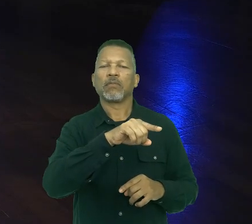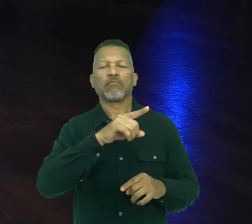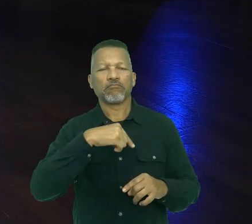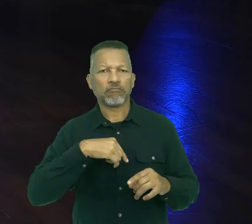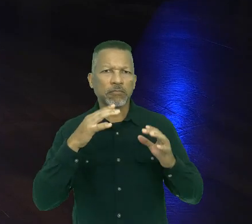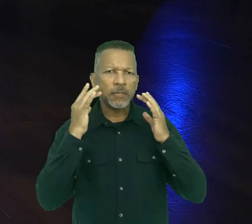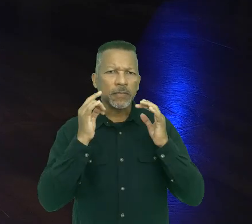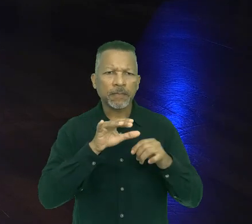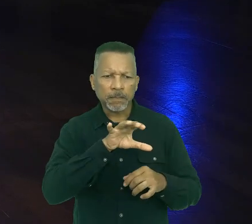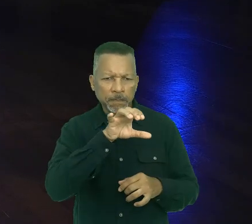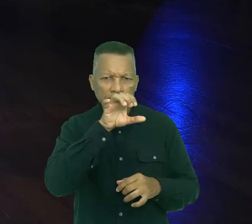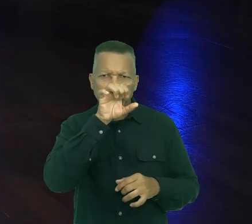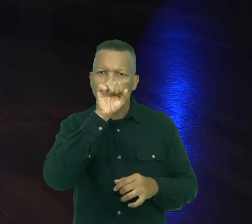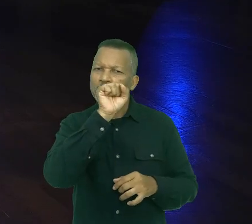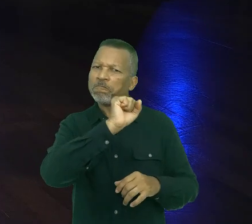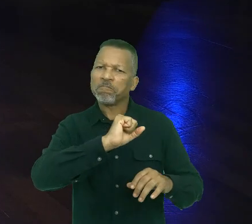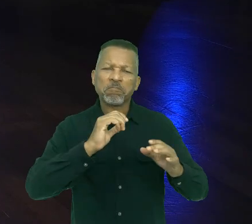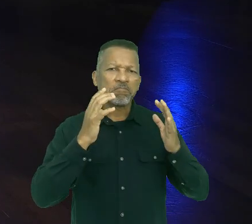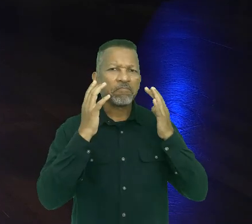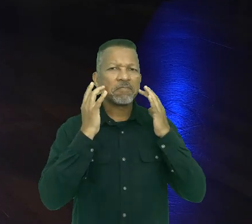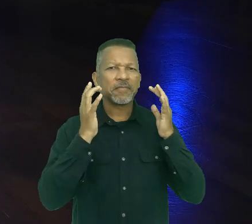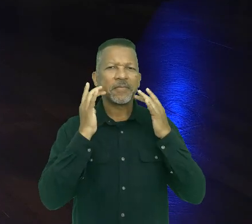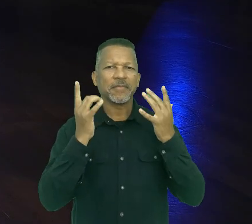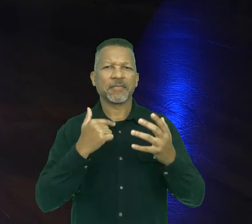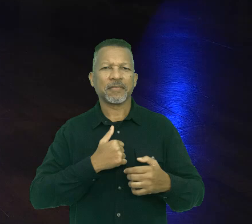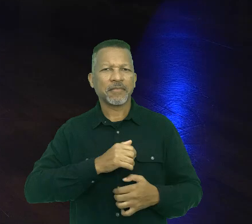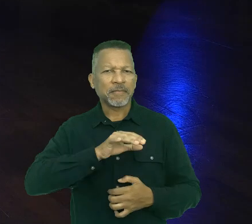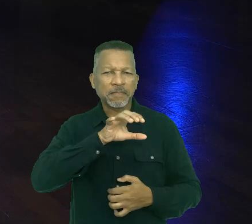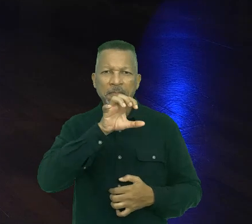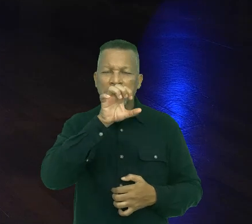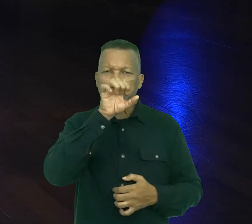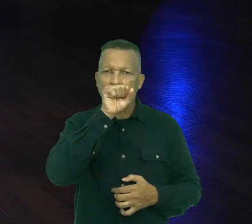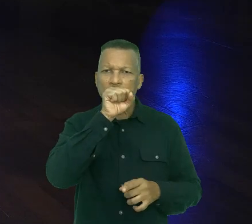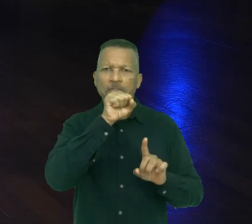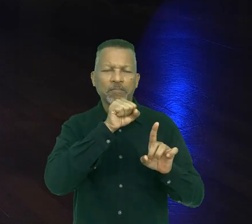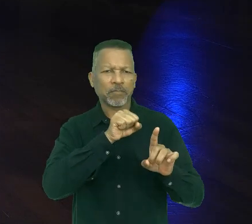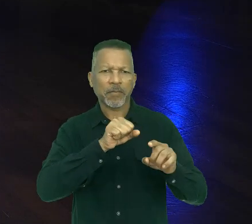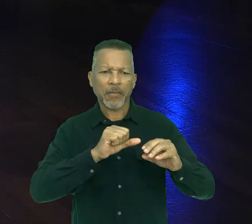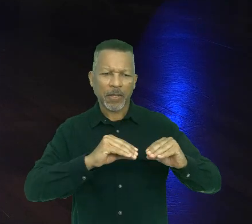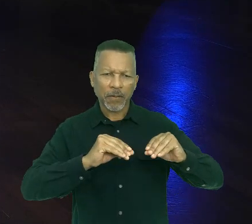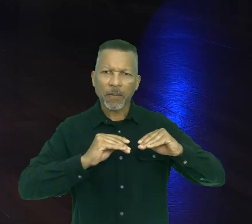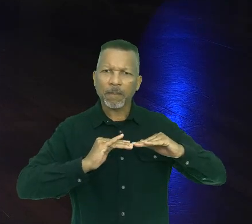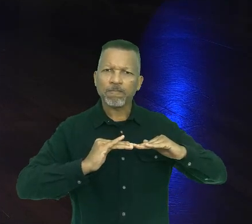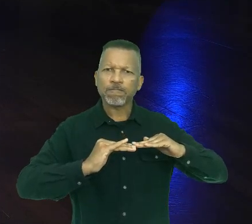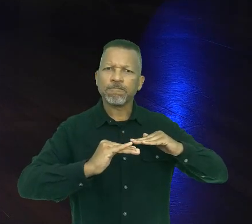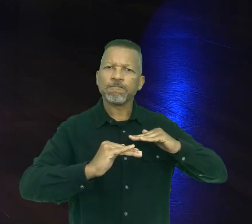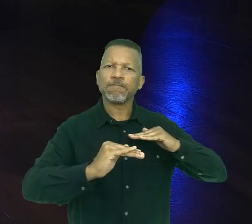aquele cheiro de teatro, né? Aquele cheiro de carpete, de